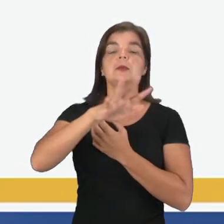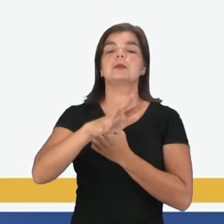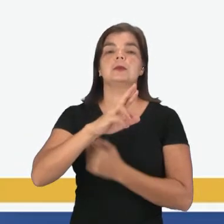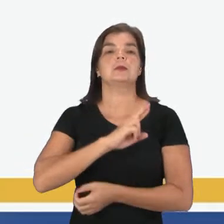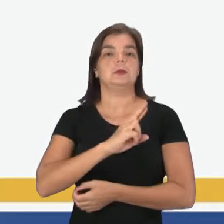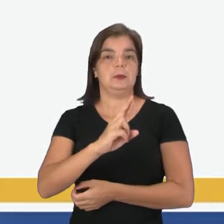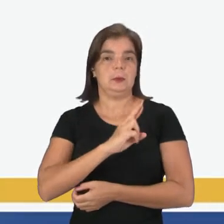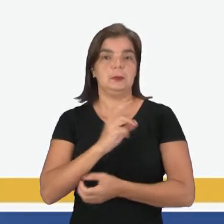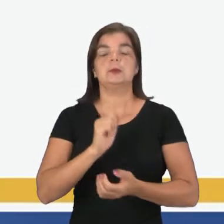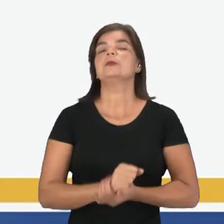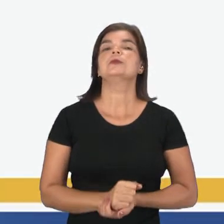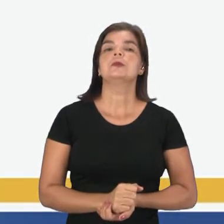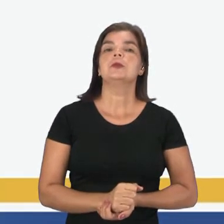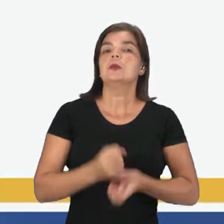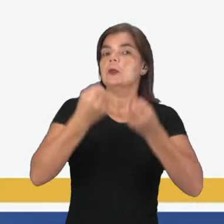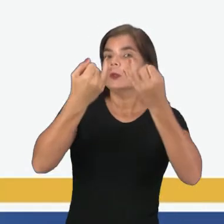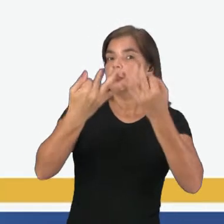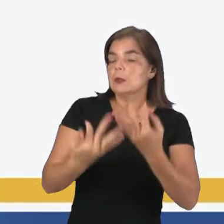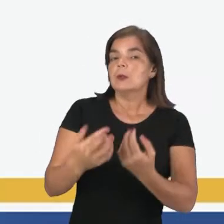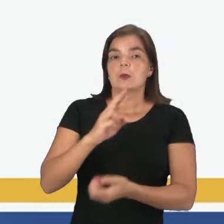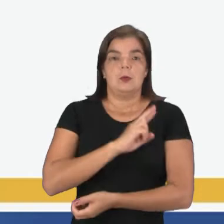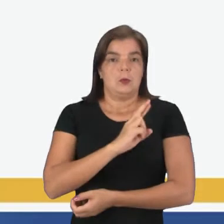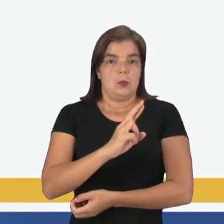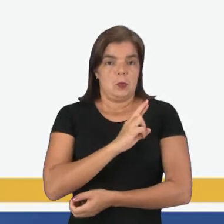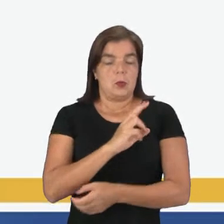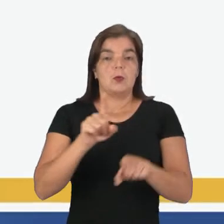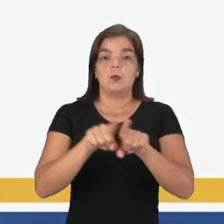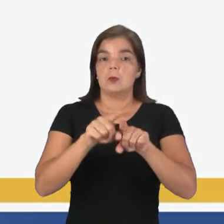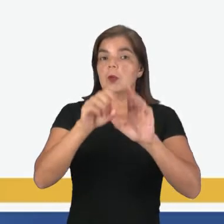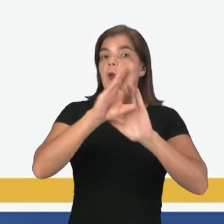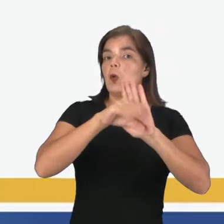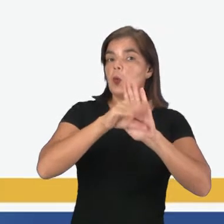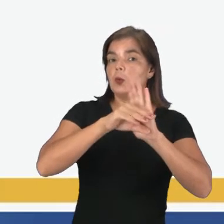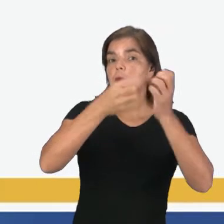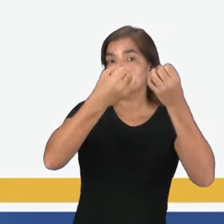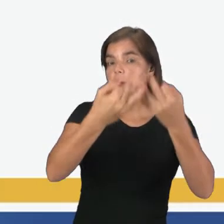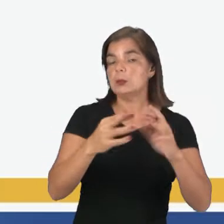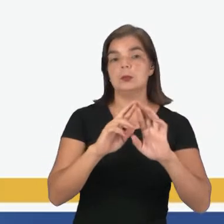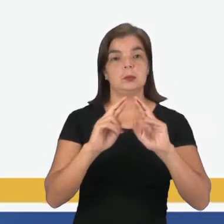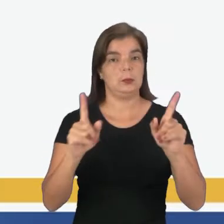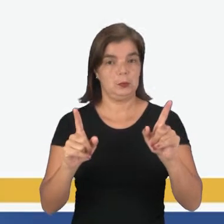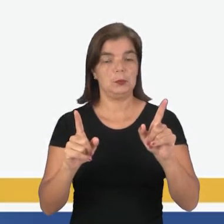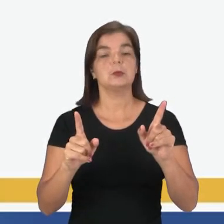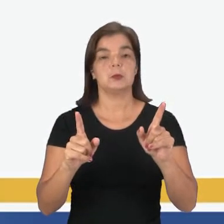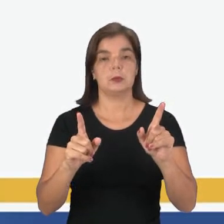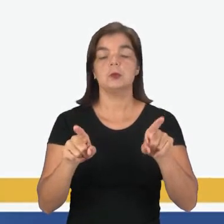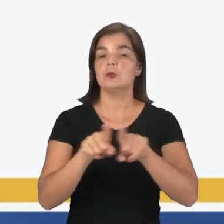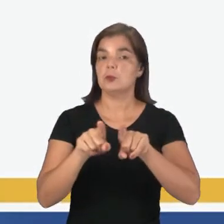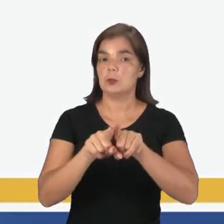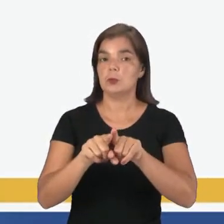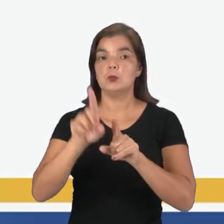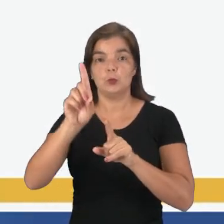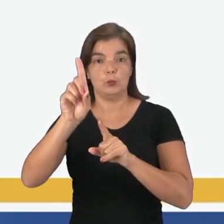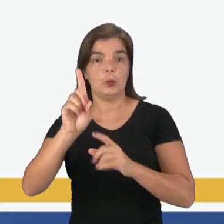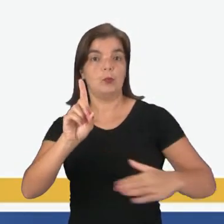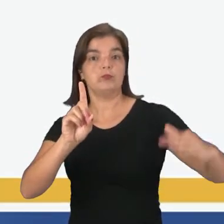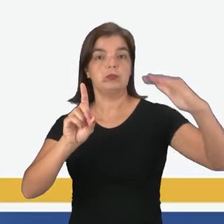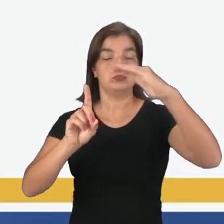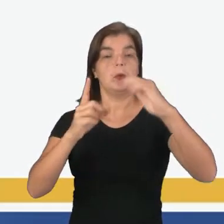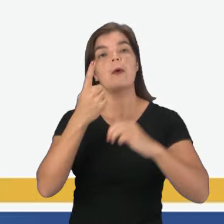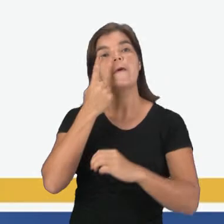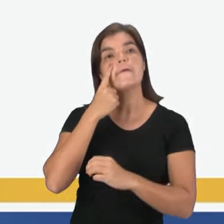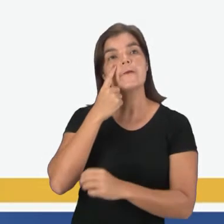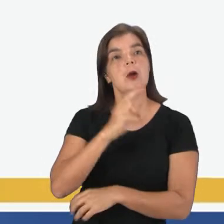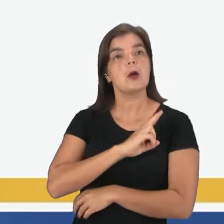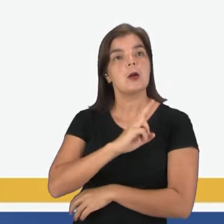conceitos gerais dessas religiões. Nós dissemos que as religiões têm um conceito diferente de transcendente,